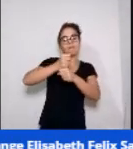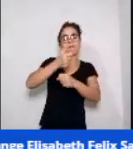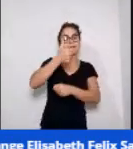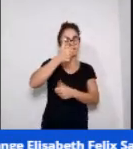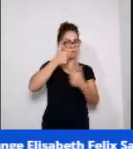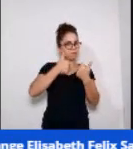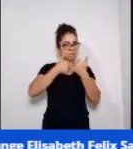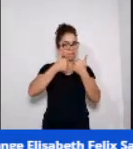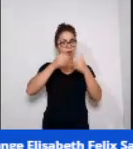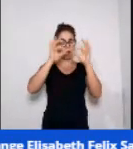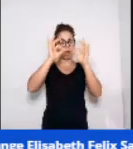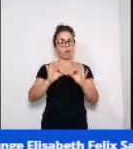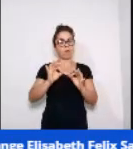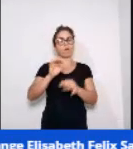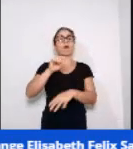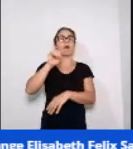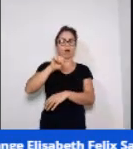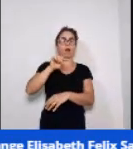Pode passar.